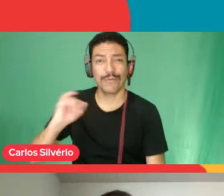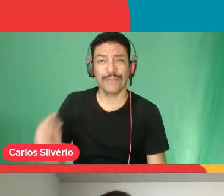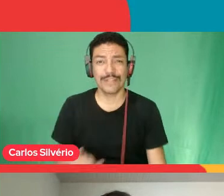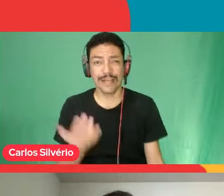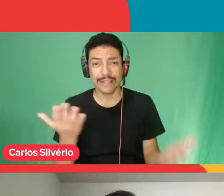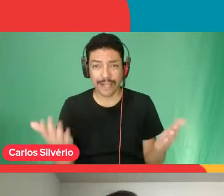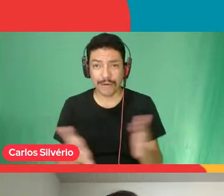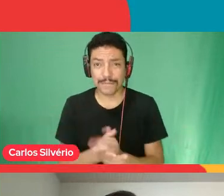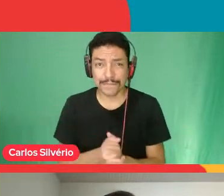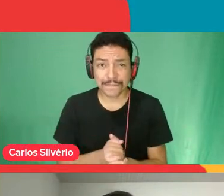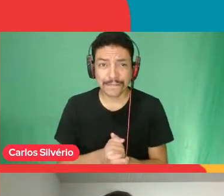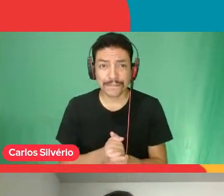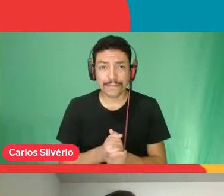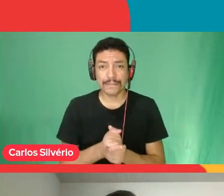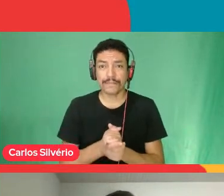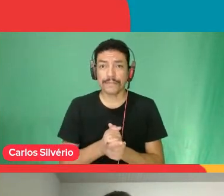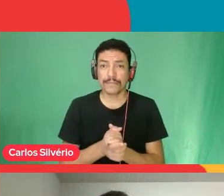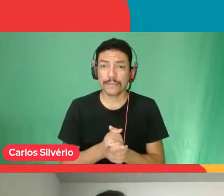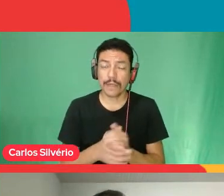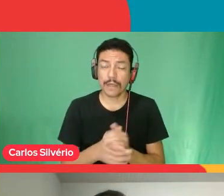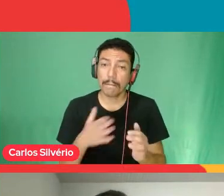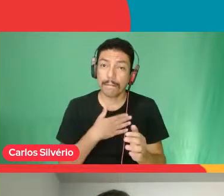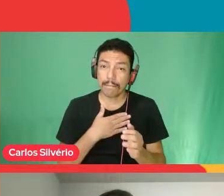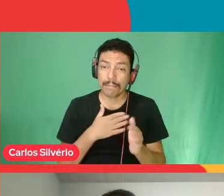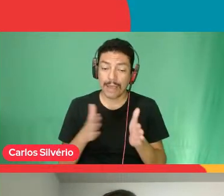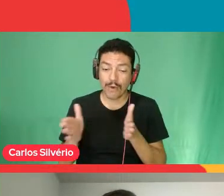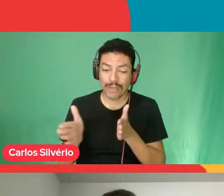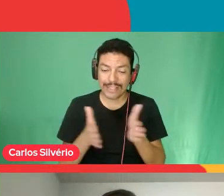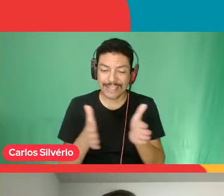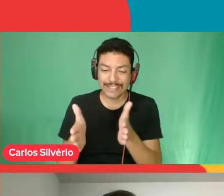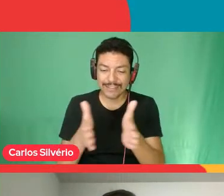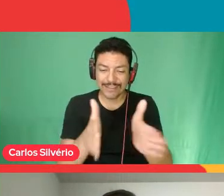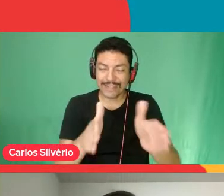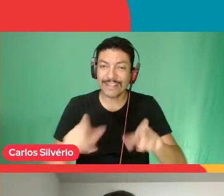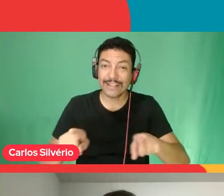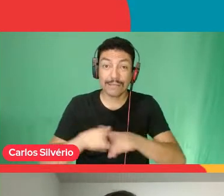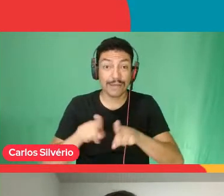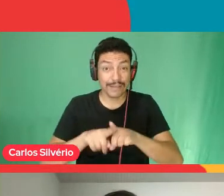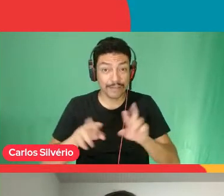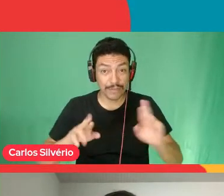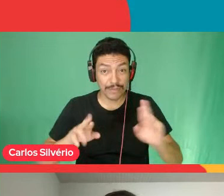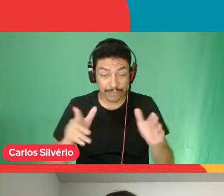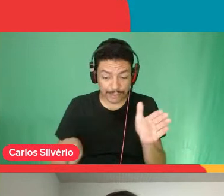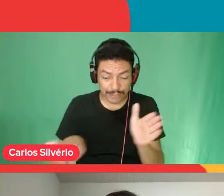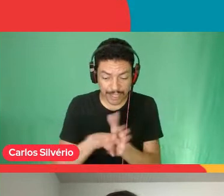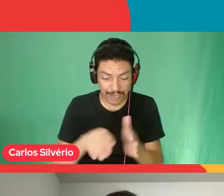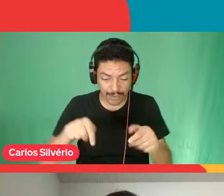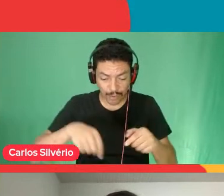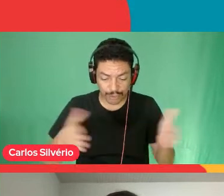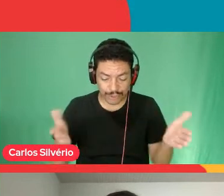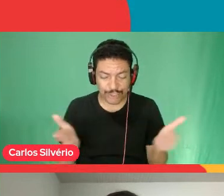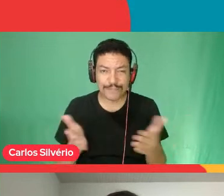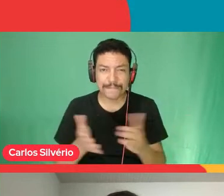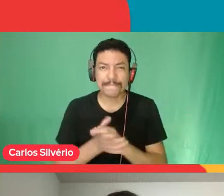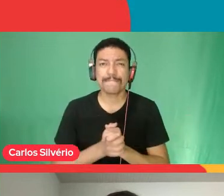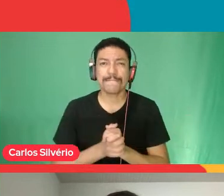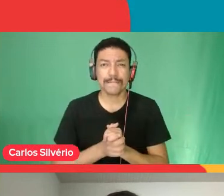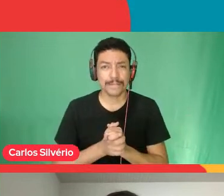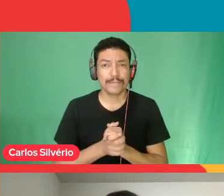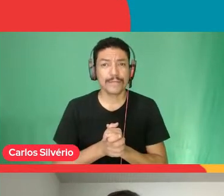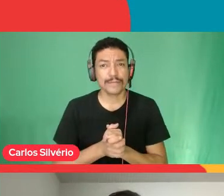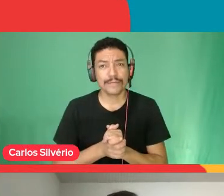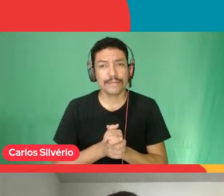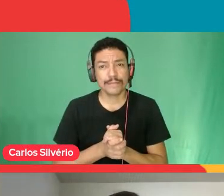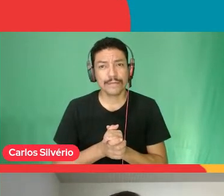né? Eu fiz um trajeto bem, bem complexo, bem diferente também para até chegar até aqui, né? Também venho, acho que a gente